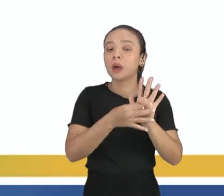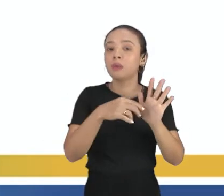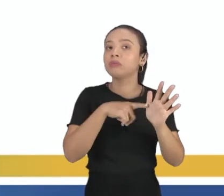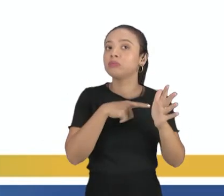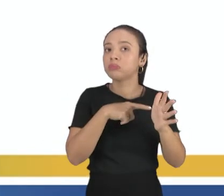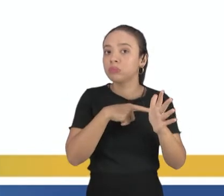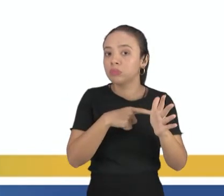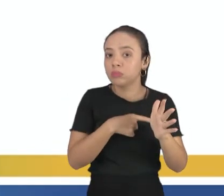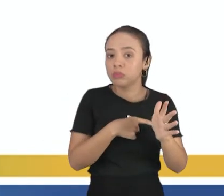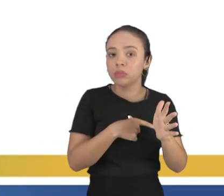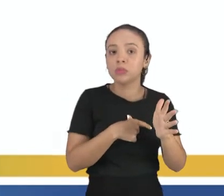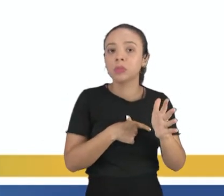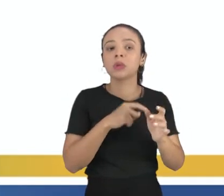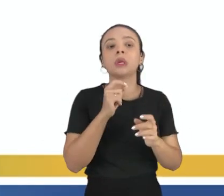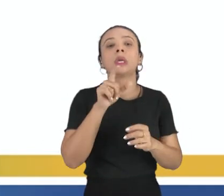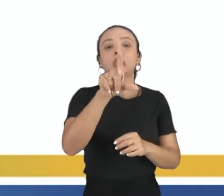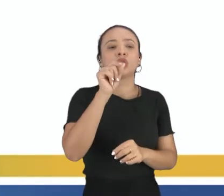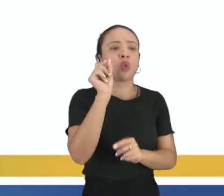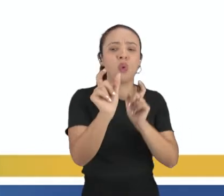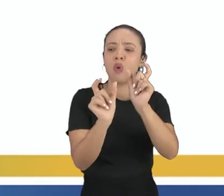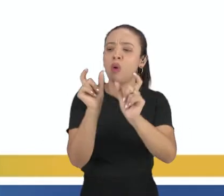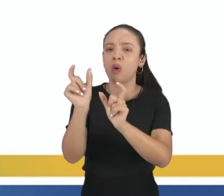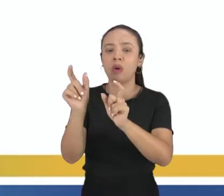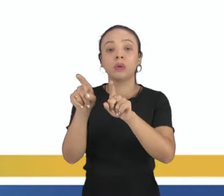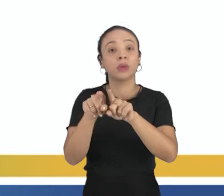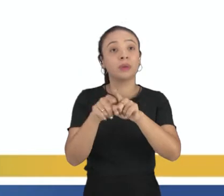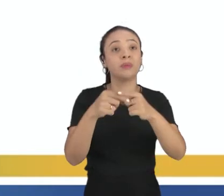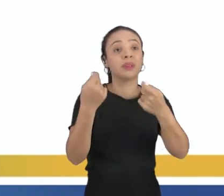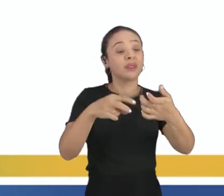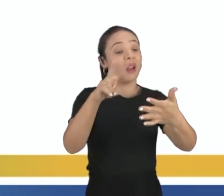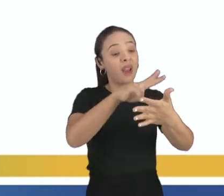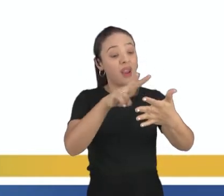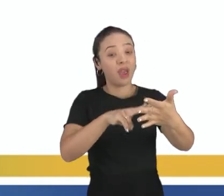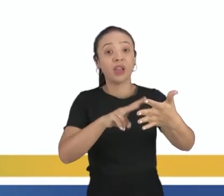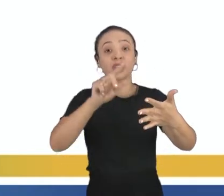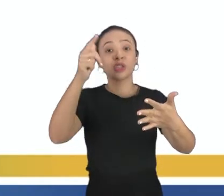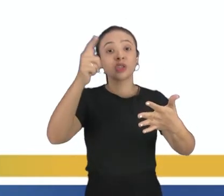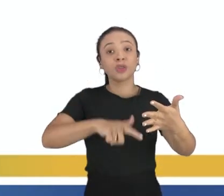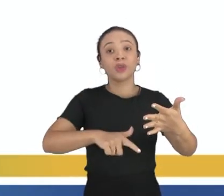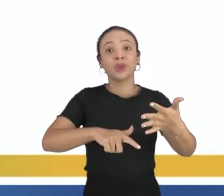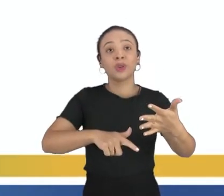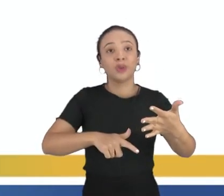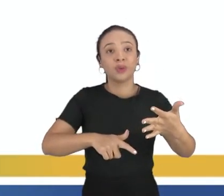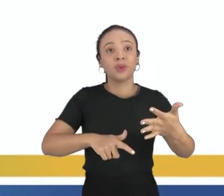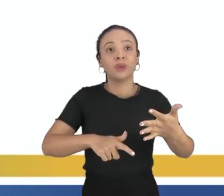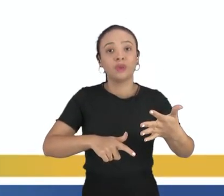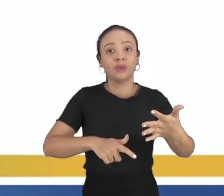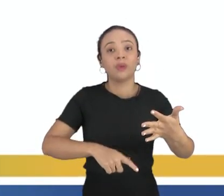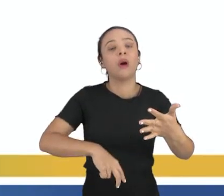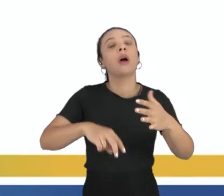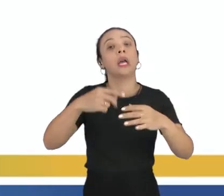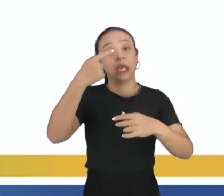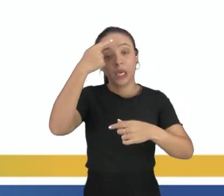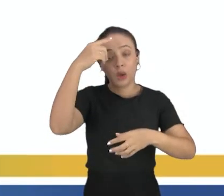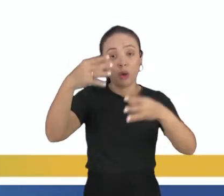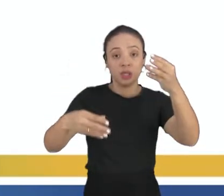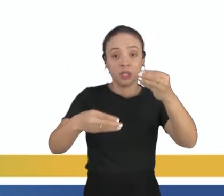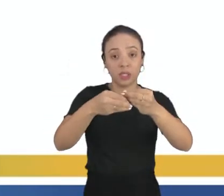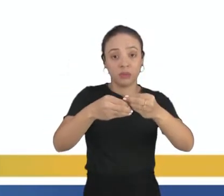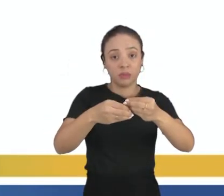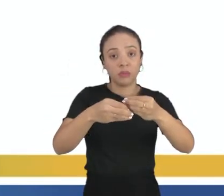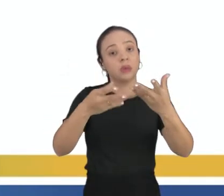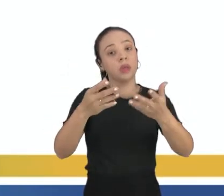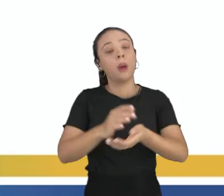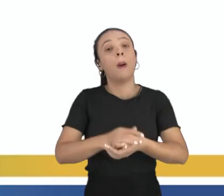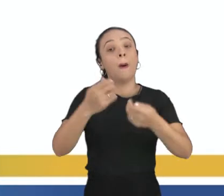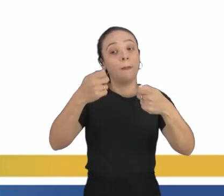resumos produzidos. Você precisa também revisar o texto final da resenha. Você vai ler,